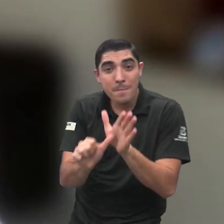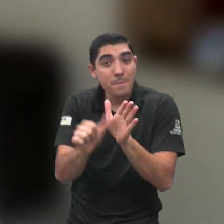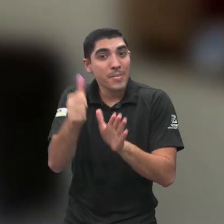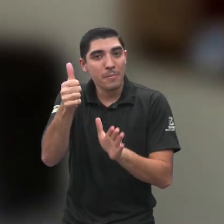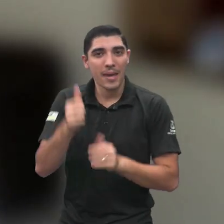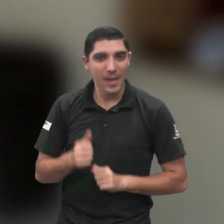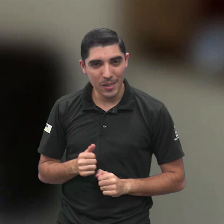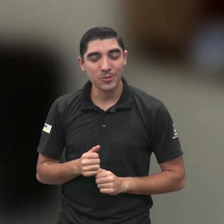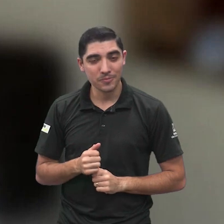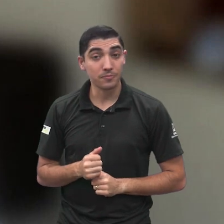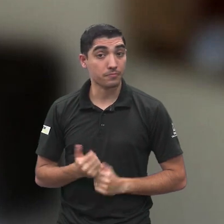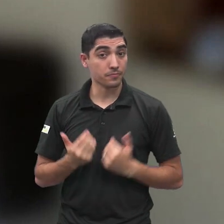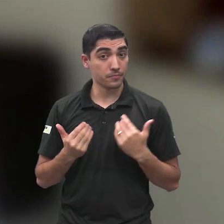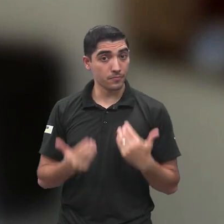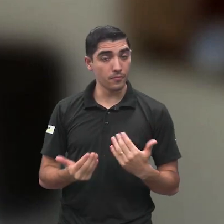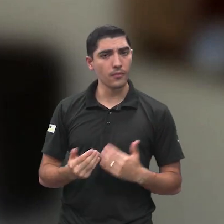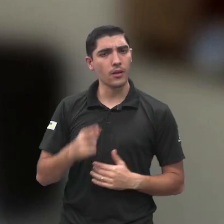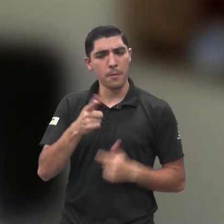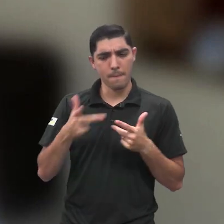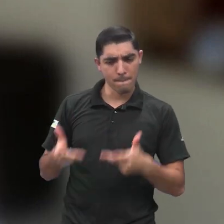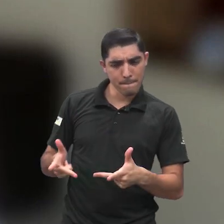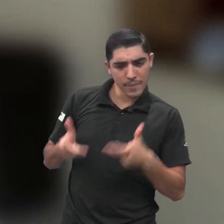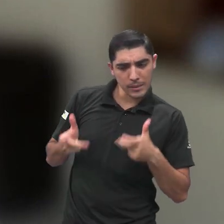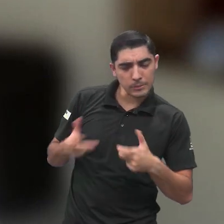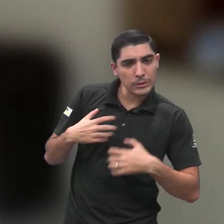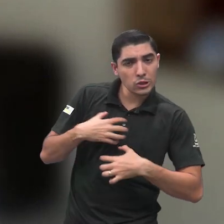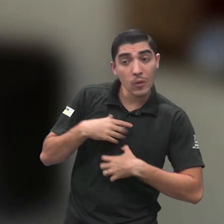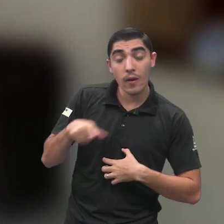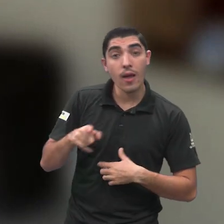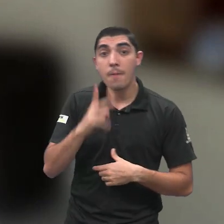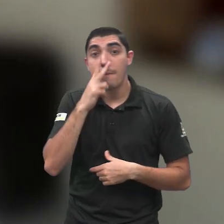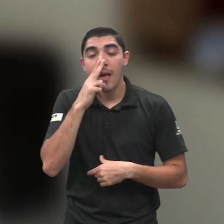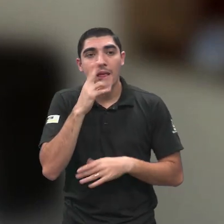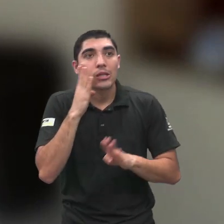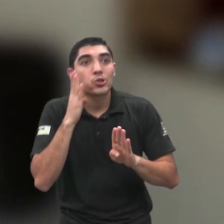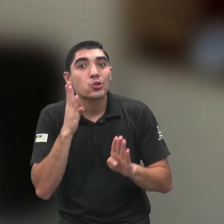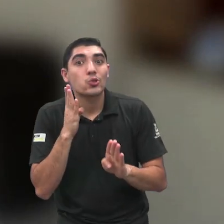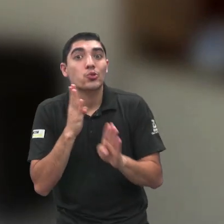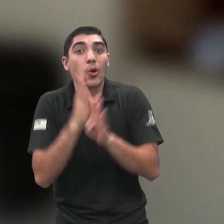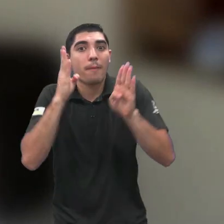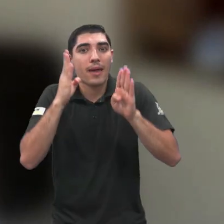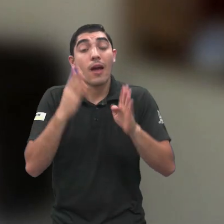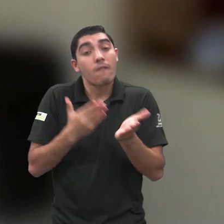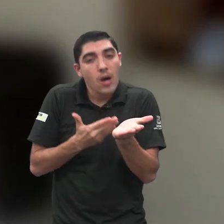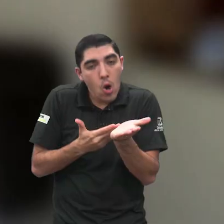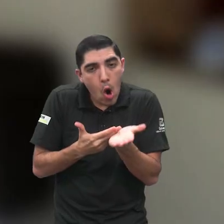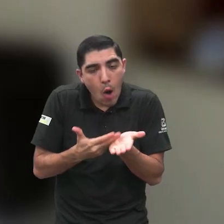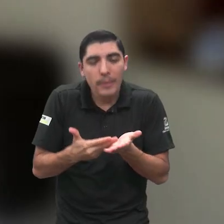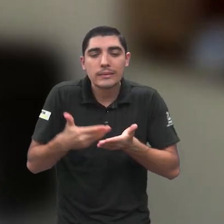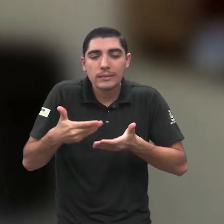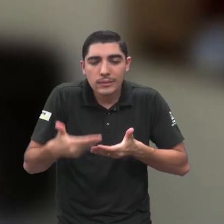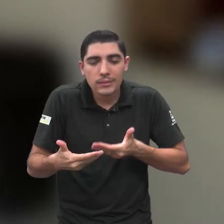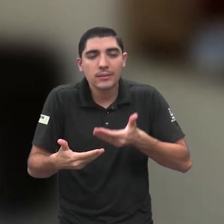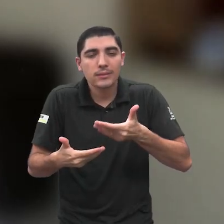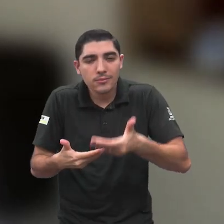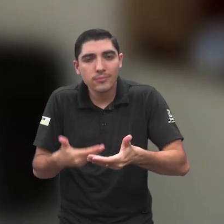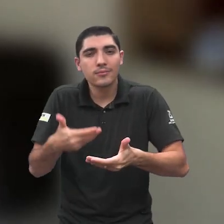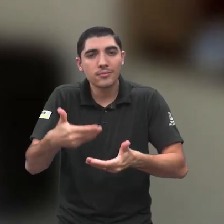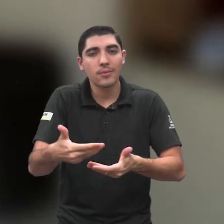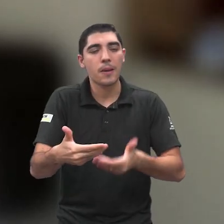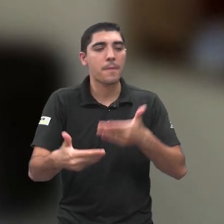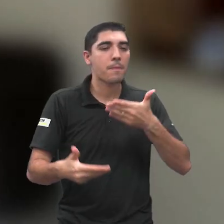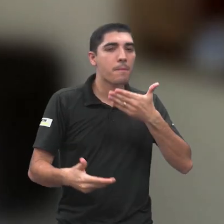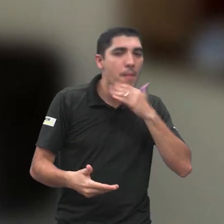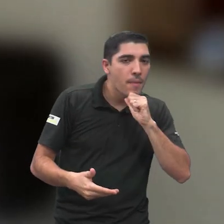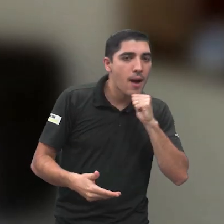sinais são aqueles sinais de descoberta. Então, aquela conexão que vai surgindo entre os pais,